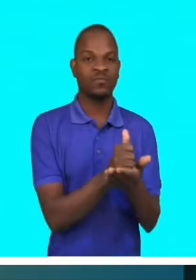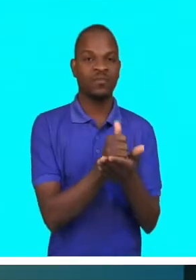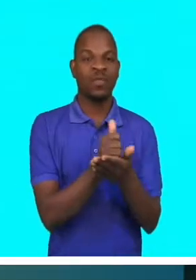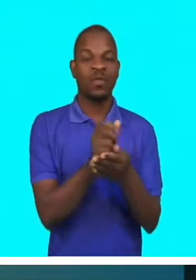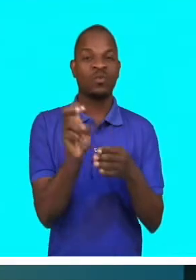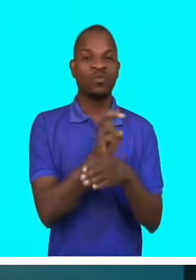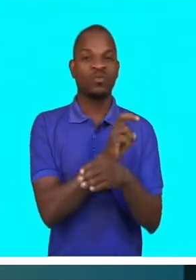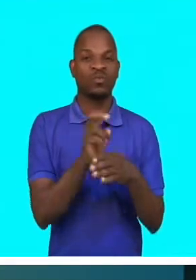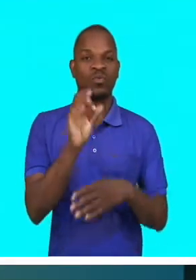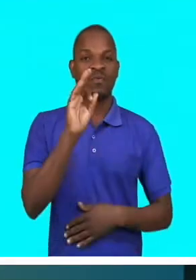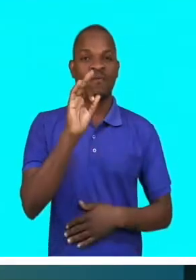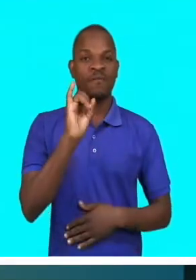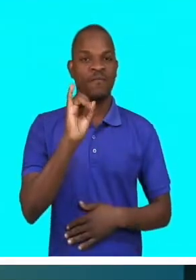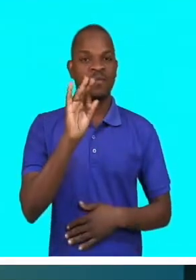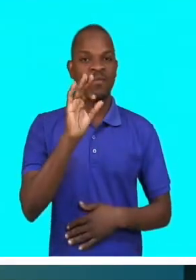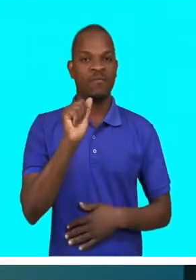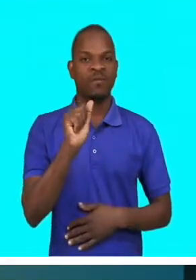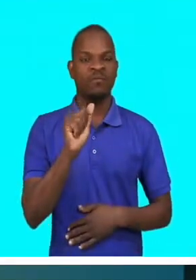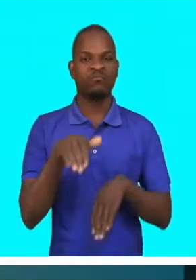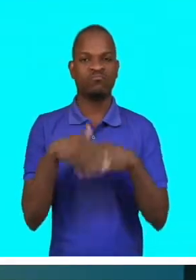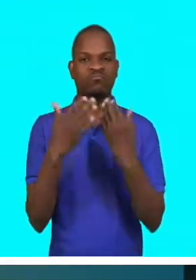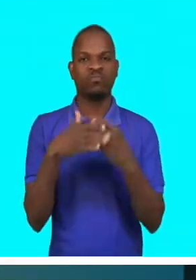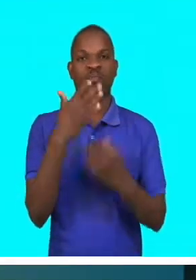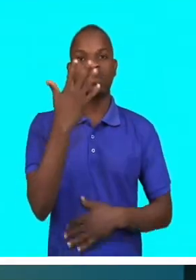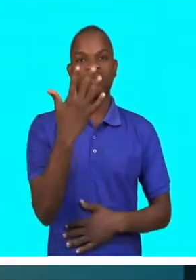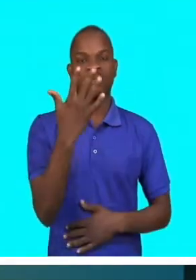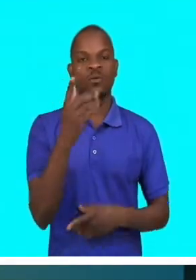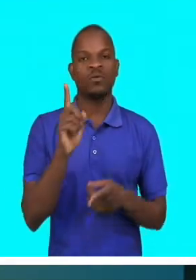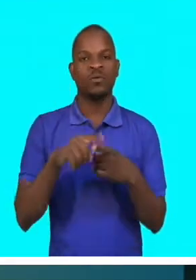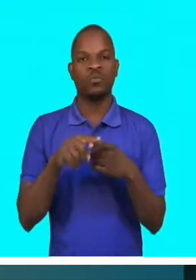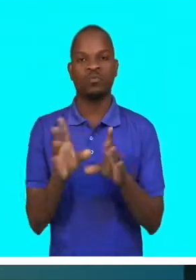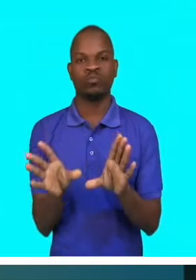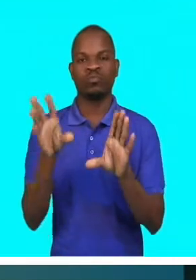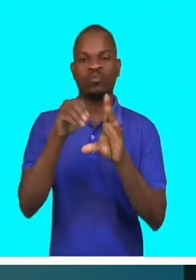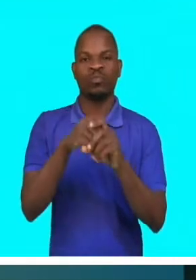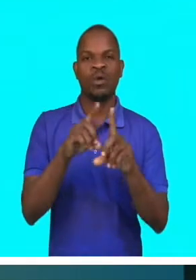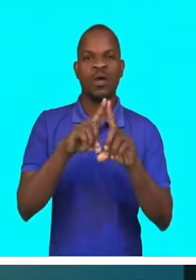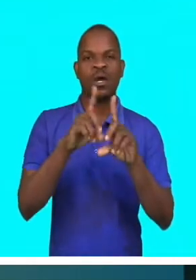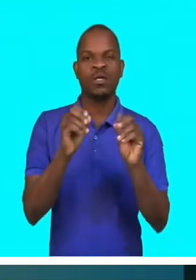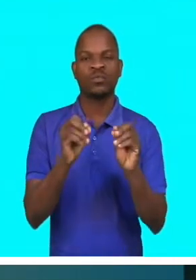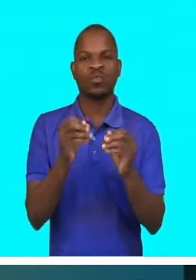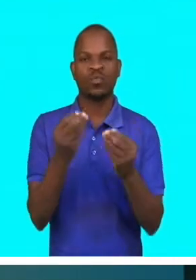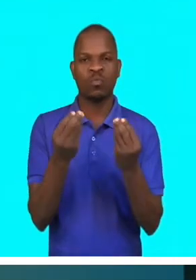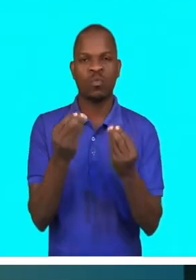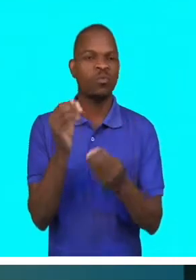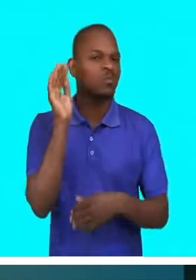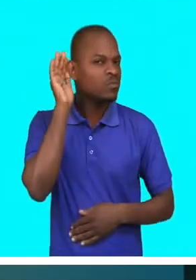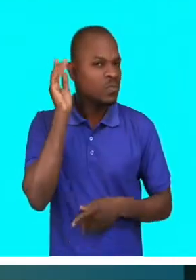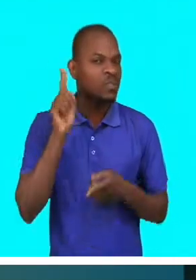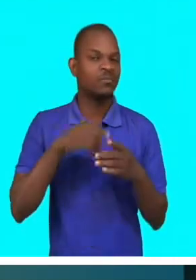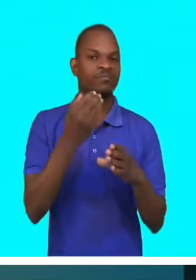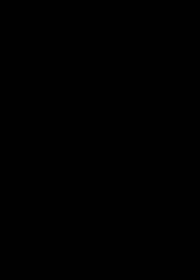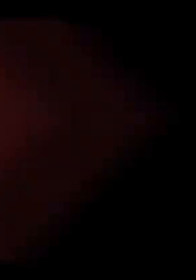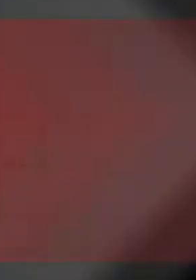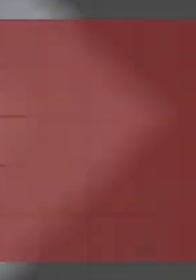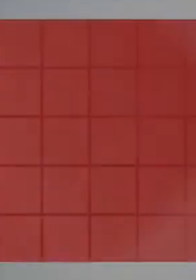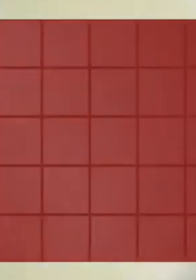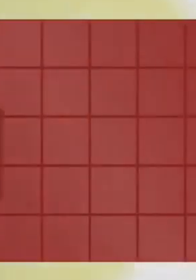pelo instrutor da FIFA teve a duração de cinco dias, incluiu sessões teóricas e práticas.